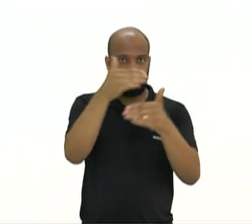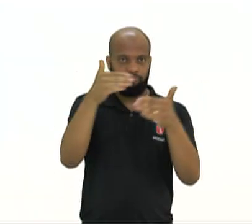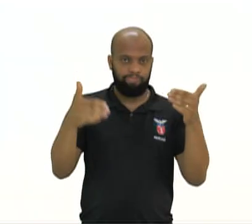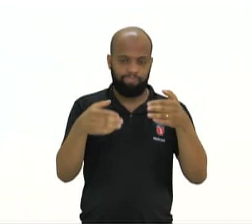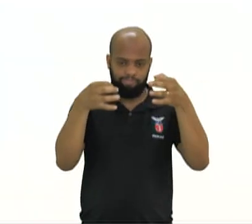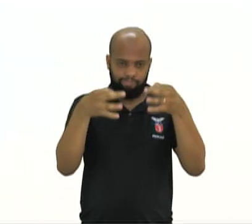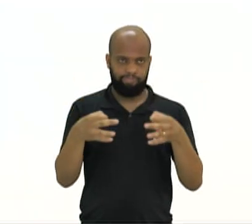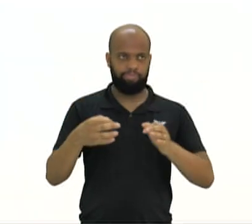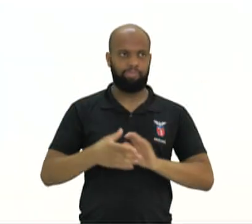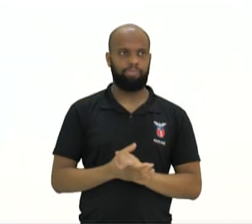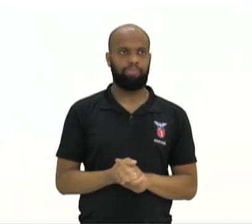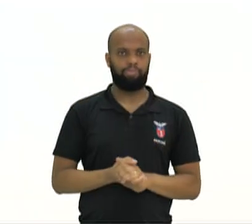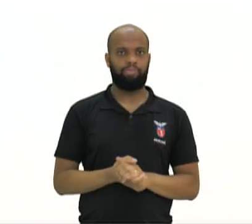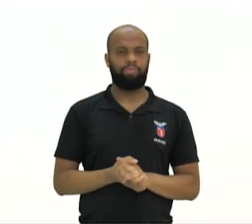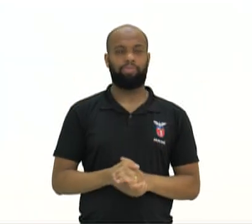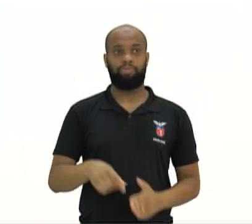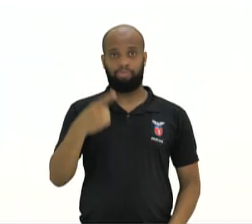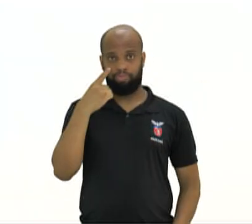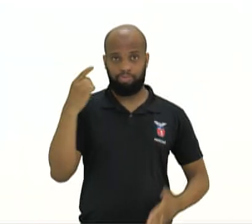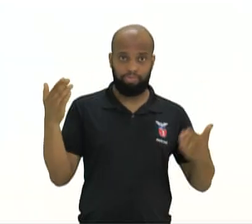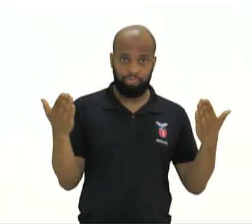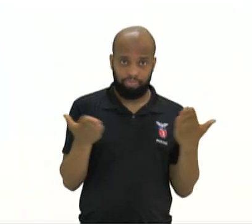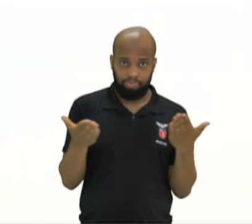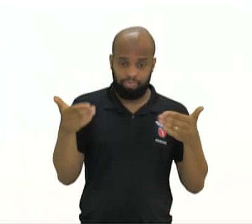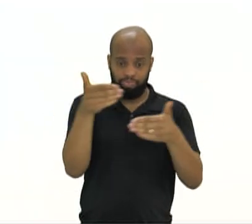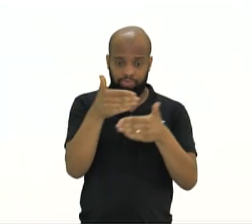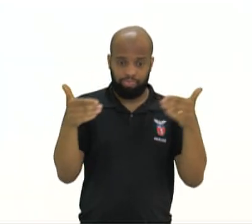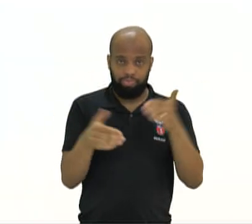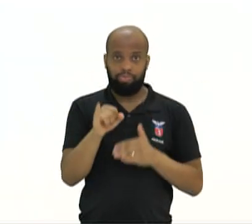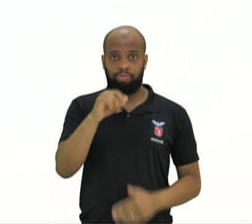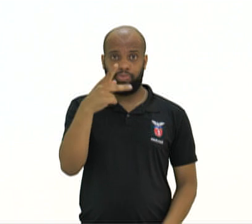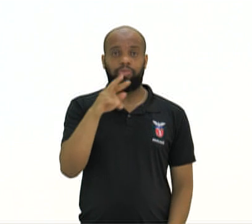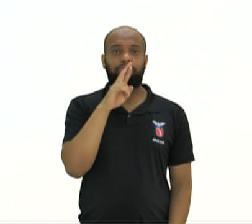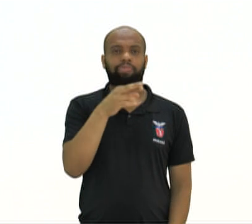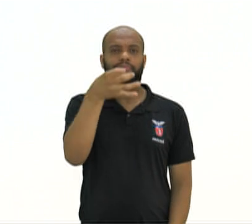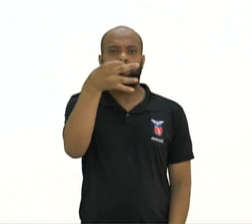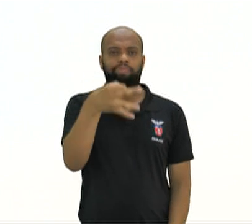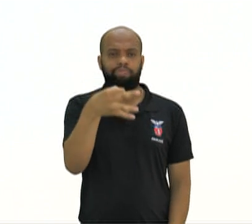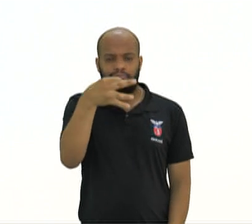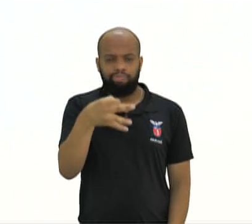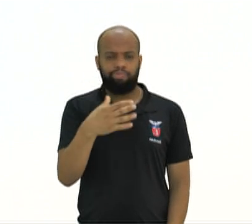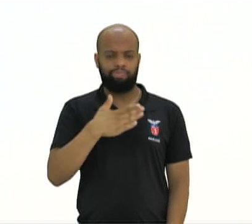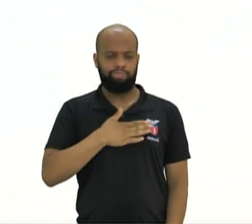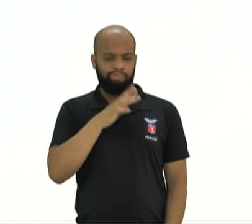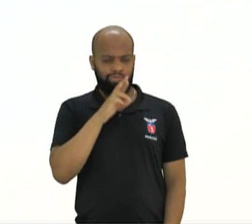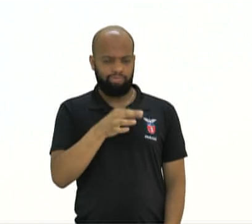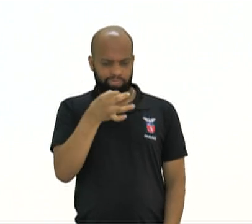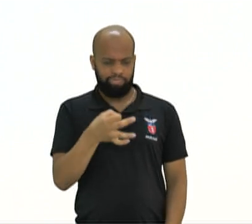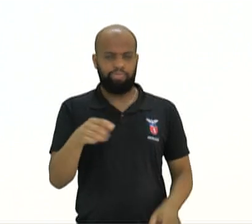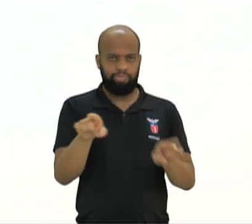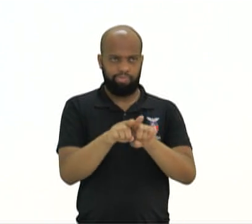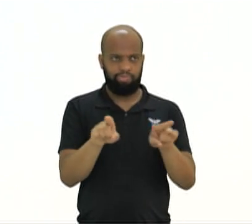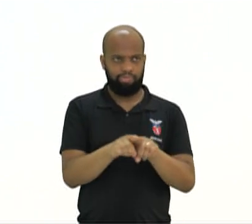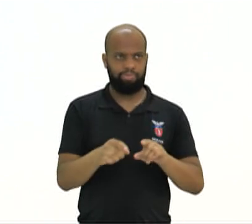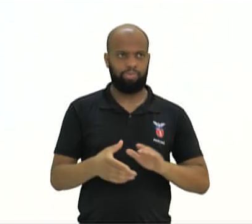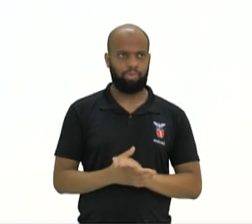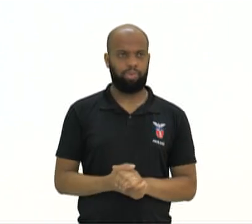correta. Dê então uma olhadinha aí na tela e veja se a tua resposta está correta, se a minha resposta está correta também. Confere